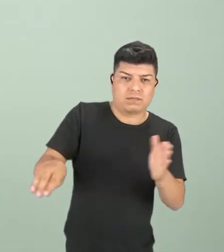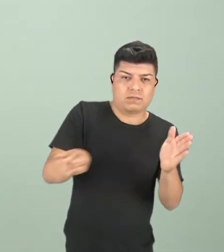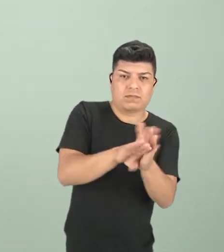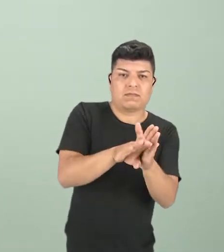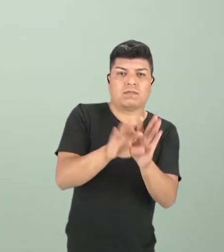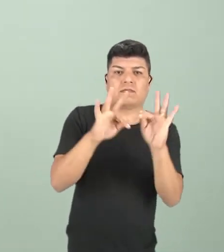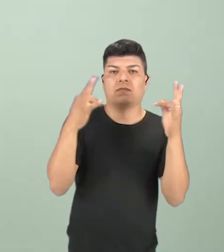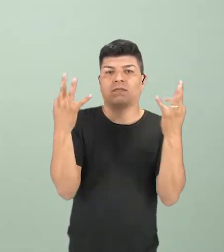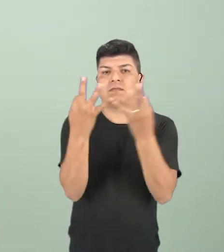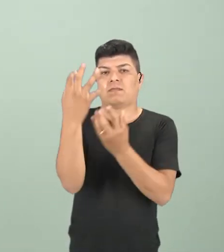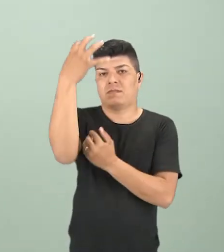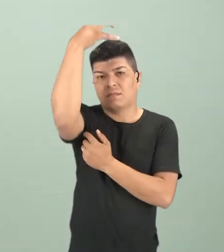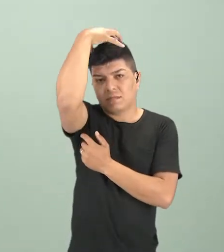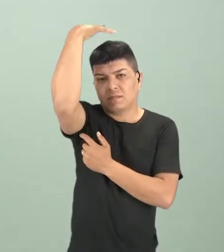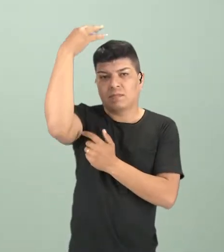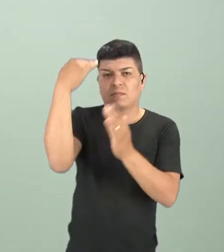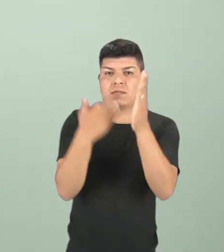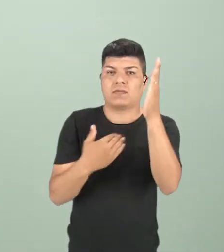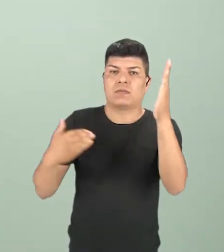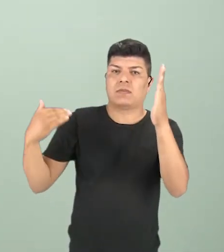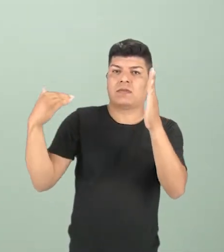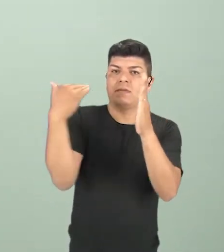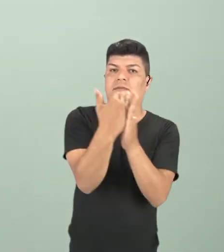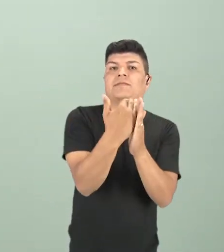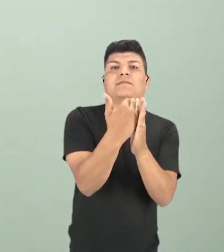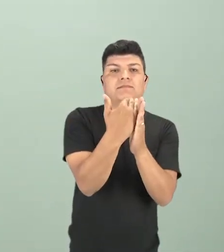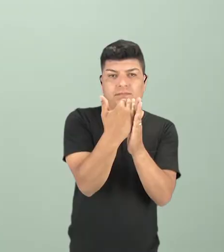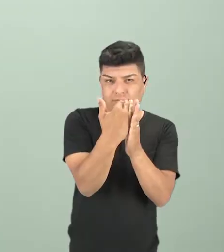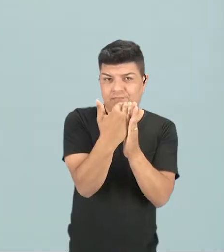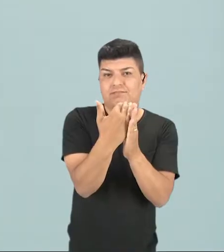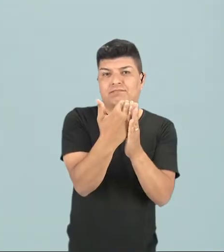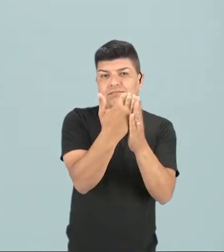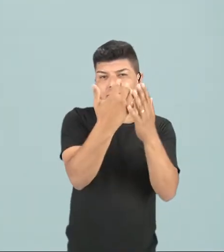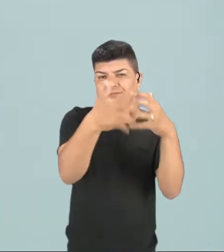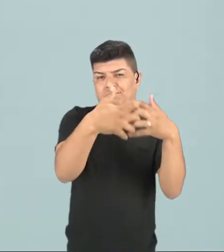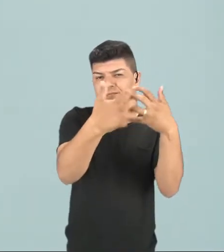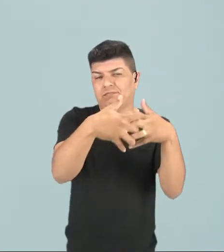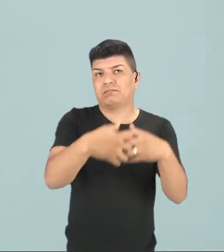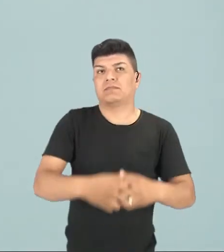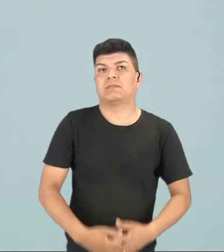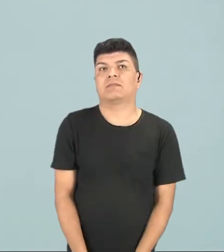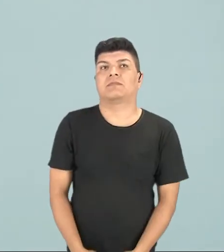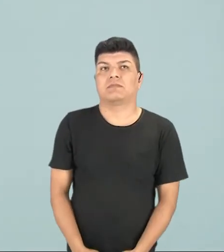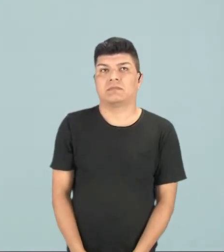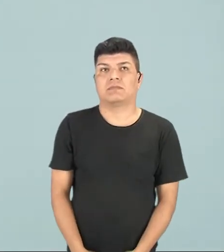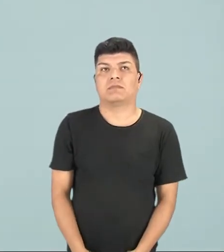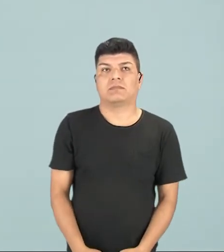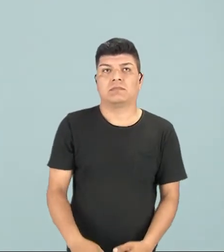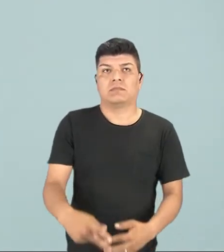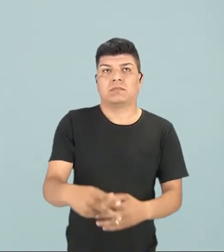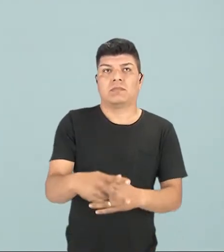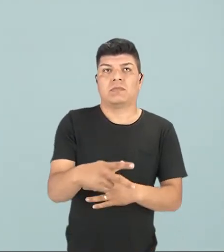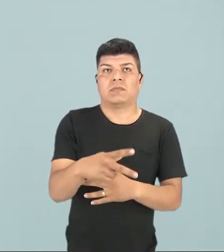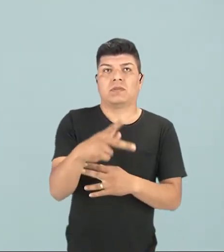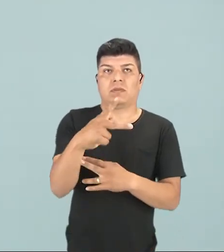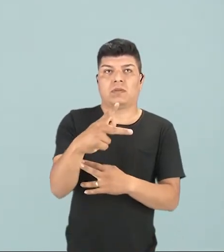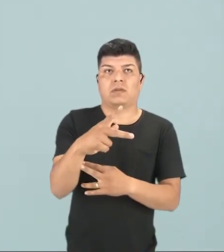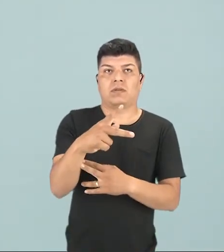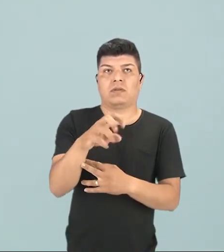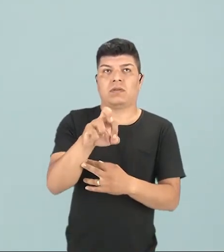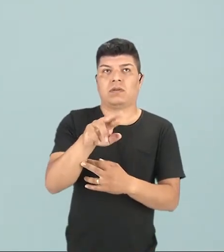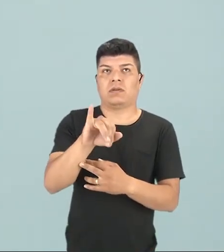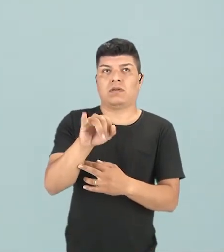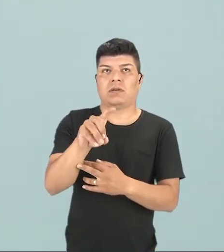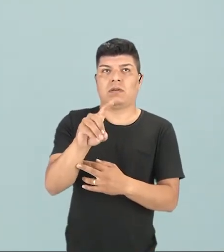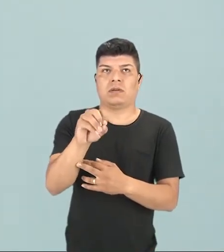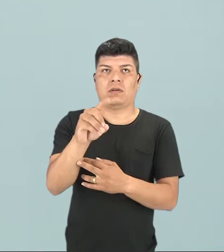real, isso vai estar aumentando essas conturbações. Período joanino. Nosso material aí está